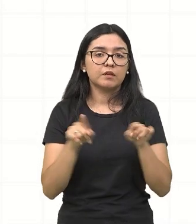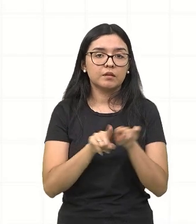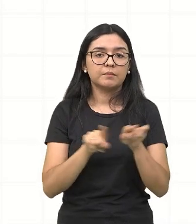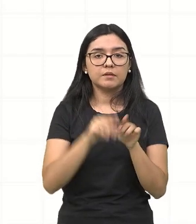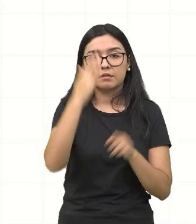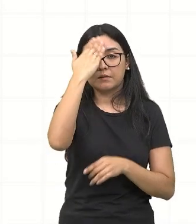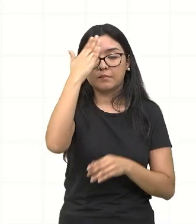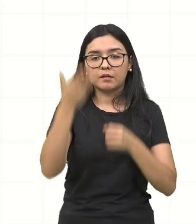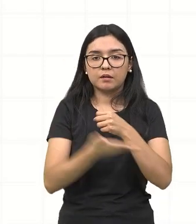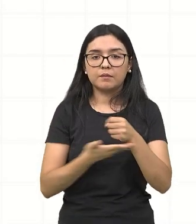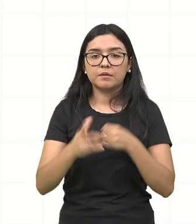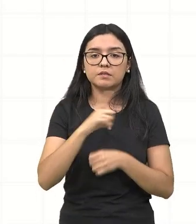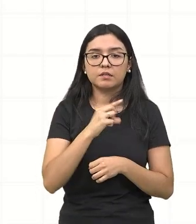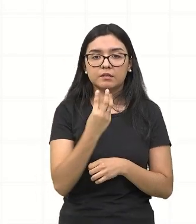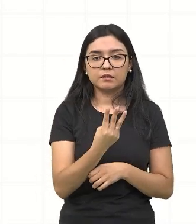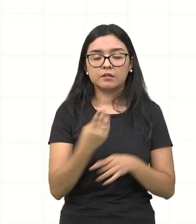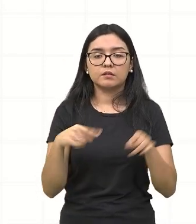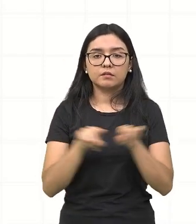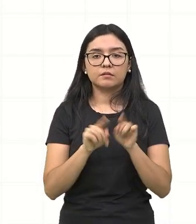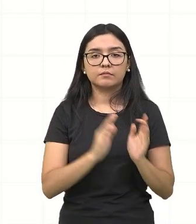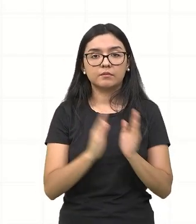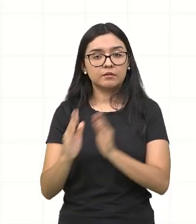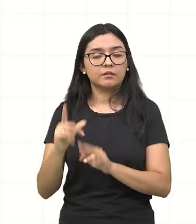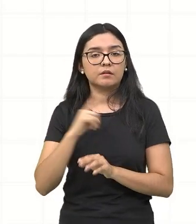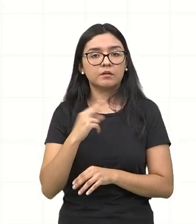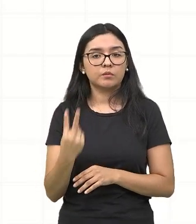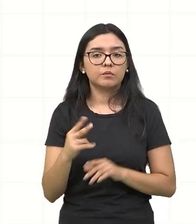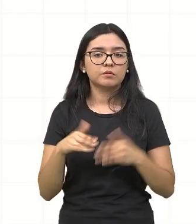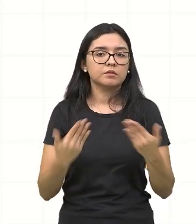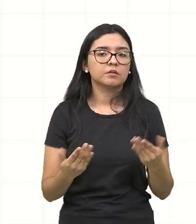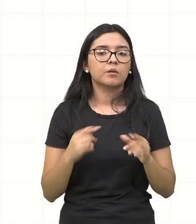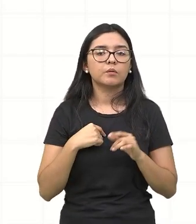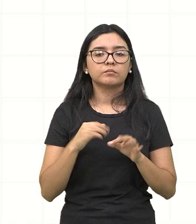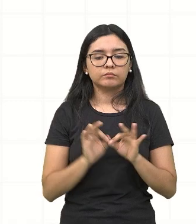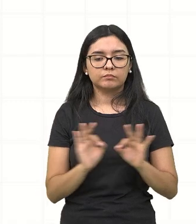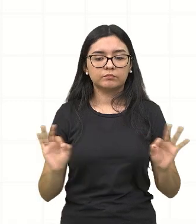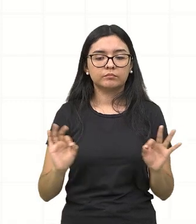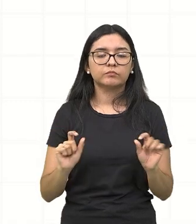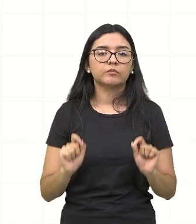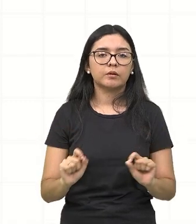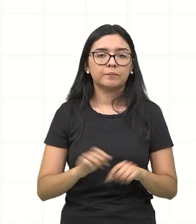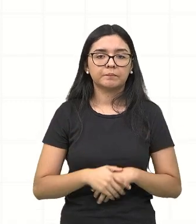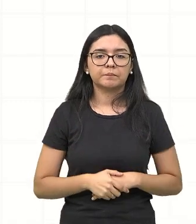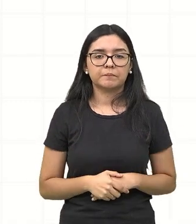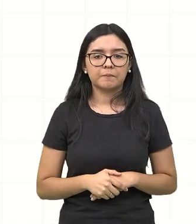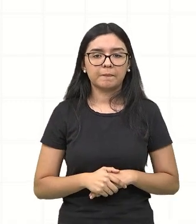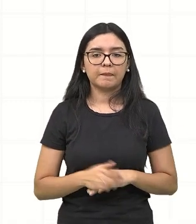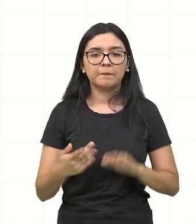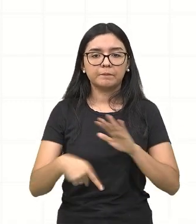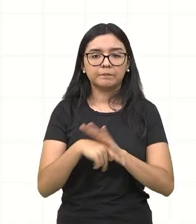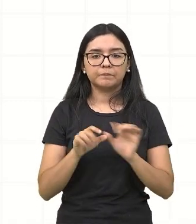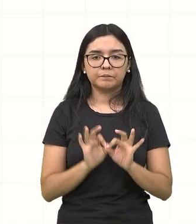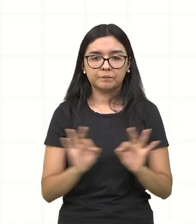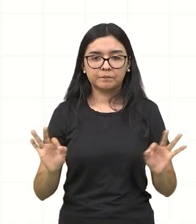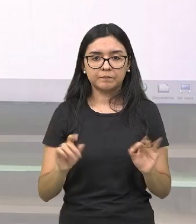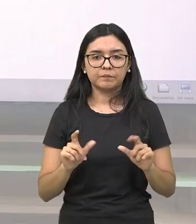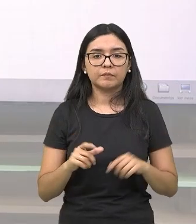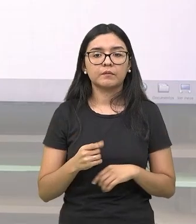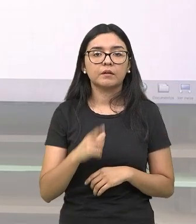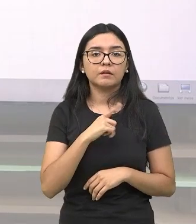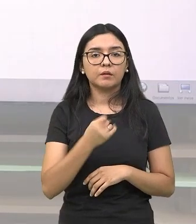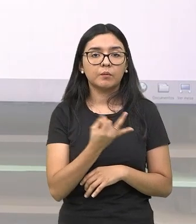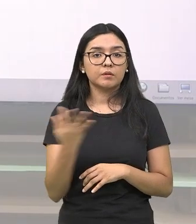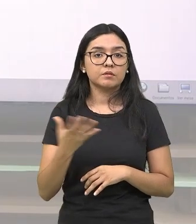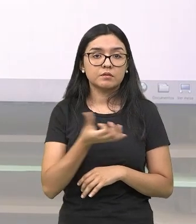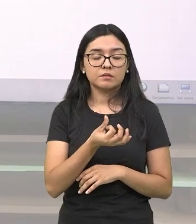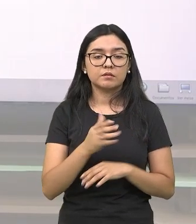que na base, num lado aqui nós temos 3 e na outra nós temos 2, então a base a base dessa figura, nós poderíamos dizer que nós temos 6.